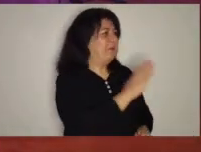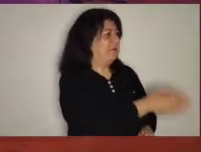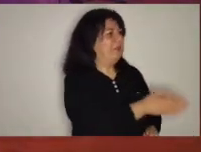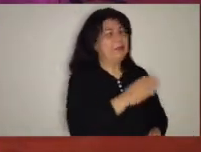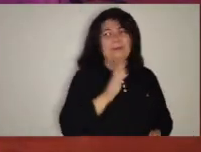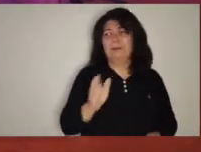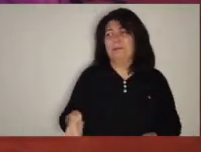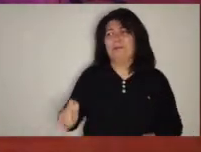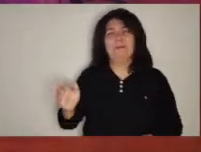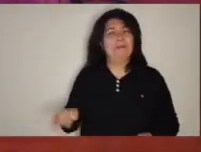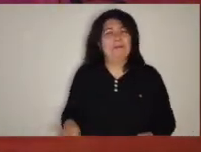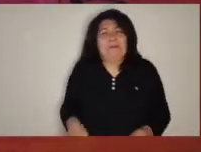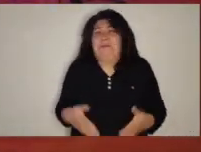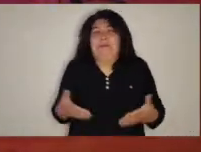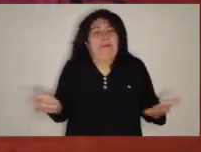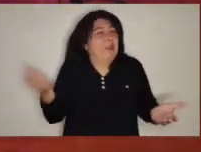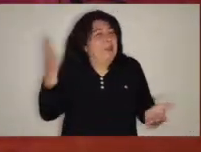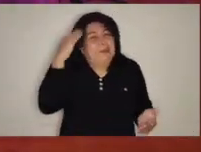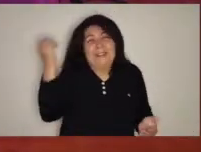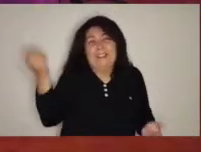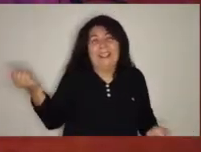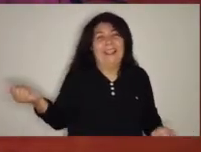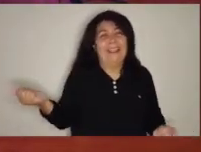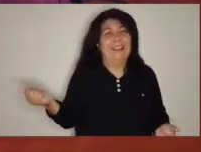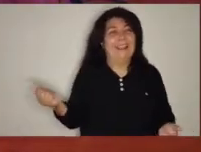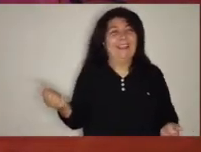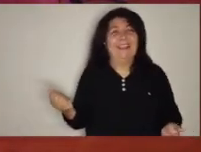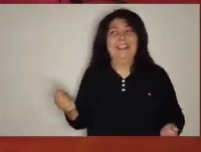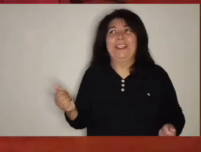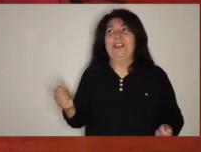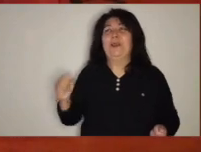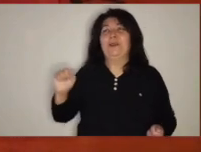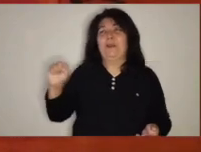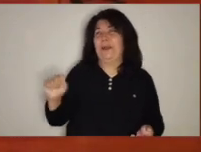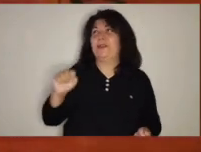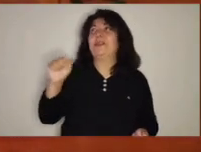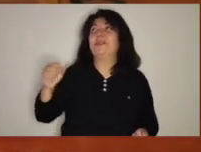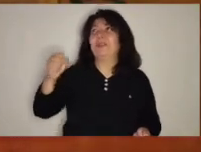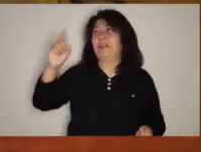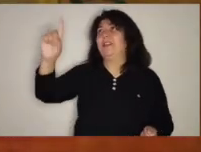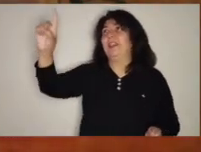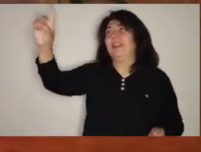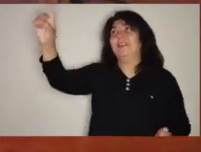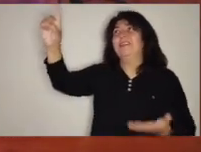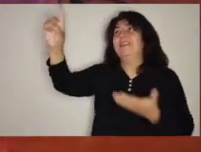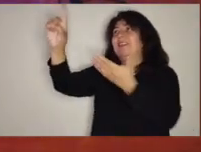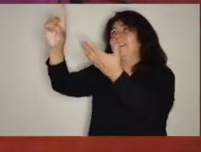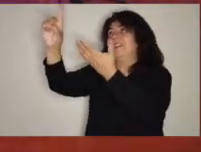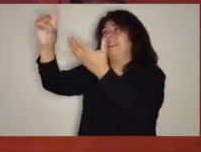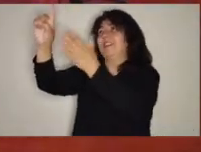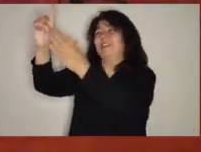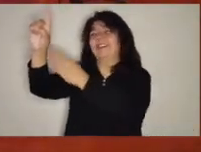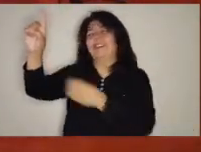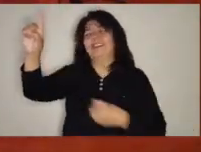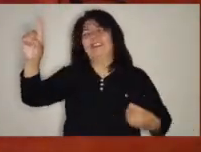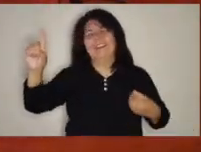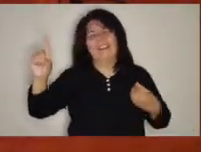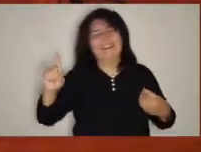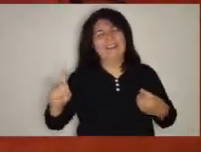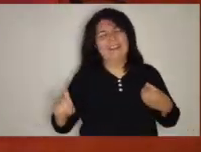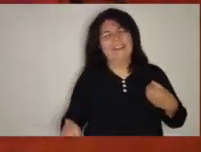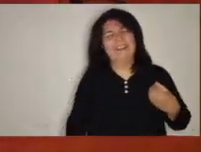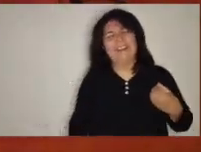irei se eu não tenho pra onde voltar? Só tenho você,